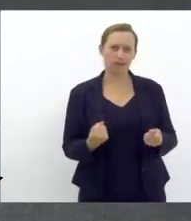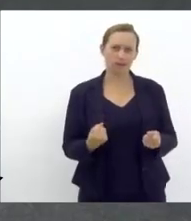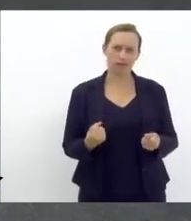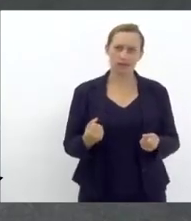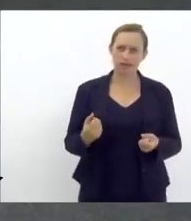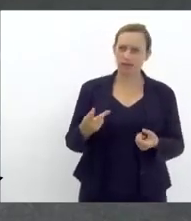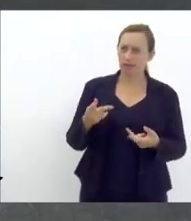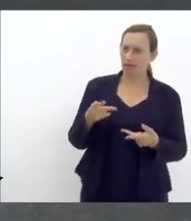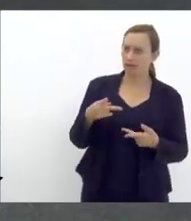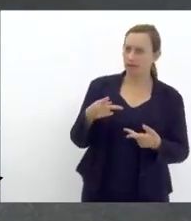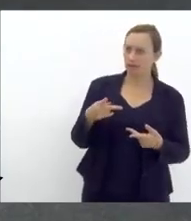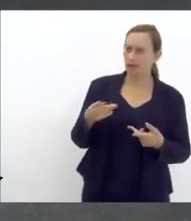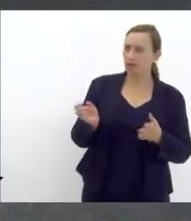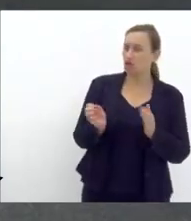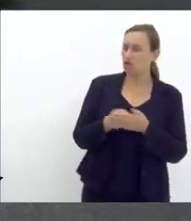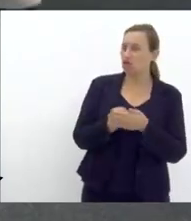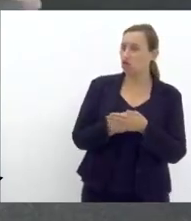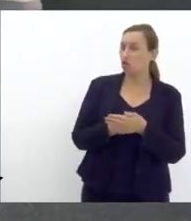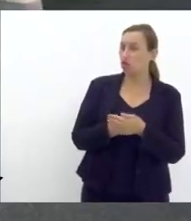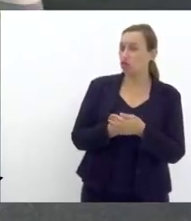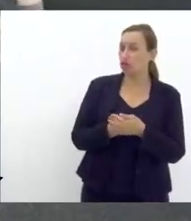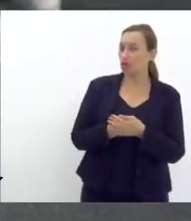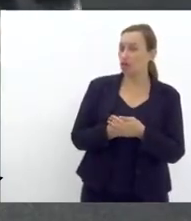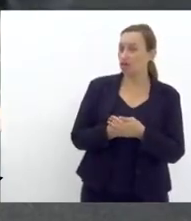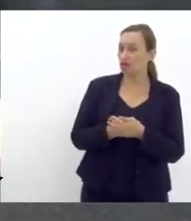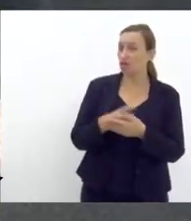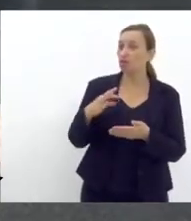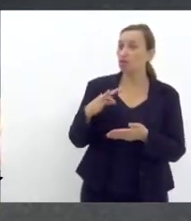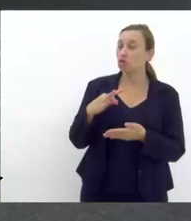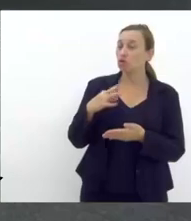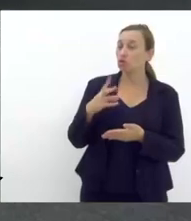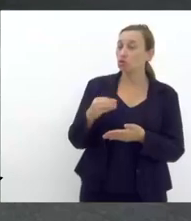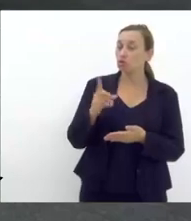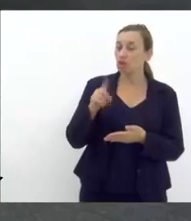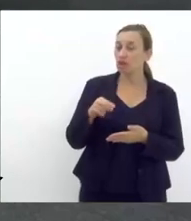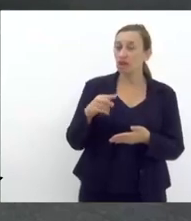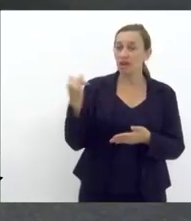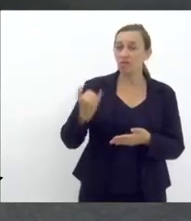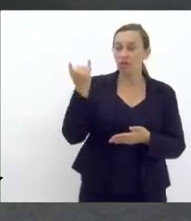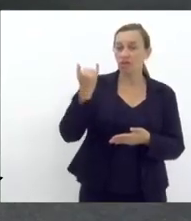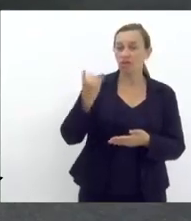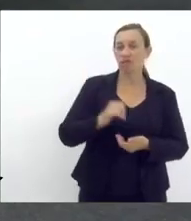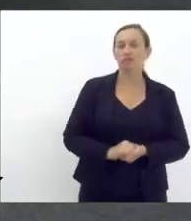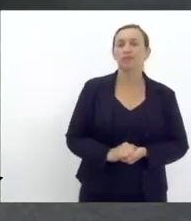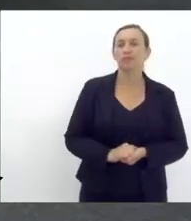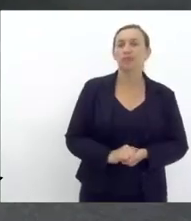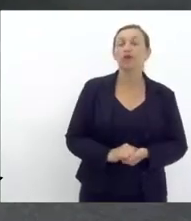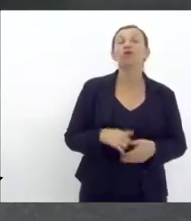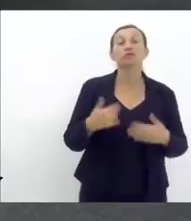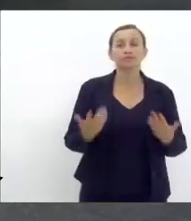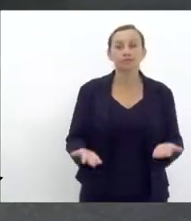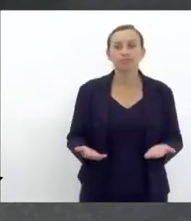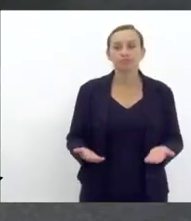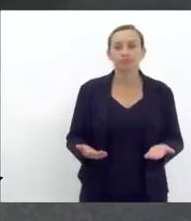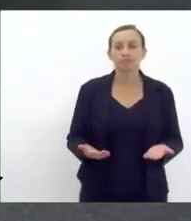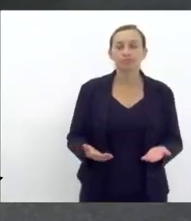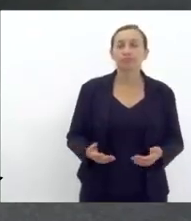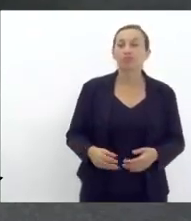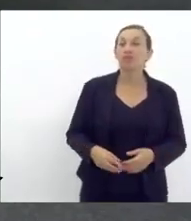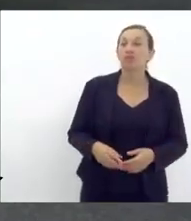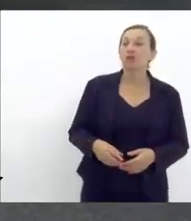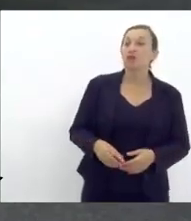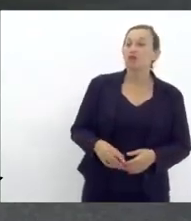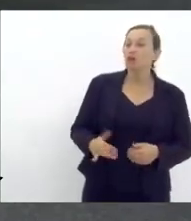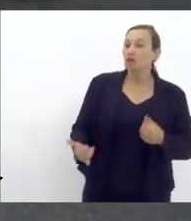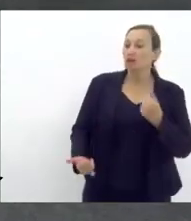colocando cortina de fumaça sobre aquilo que ele é necessário fundamental então tem aqui aqueles que